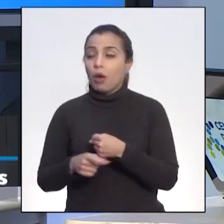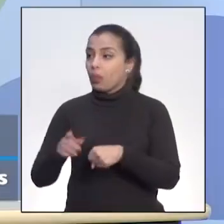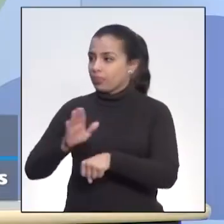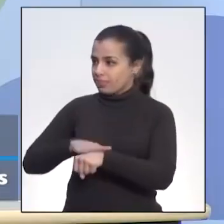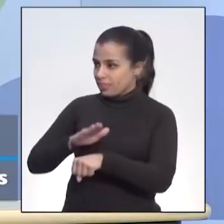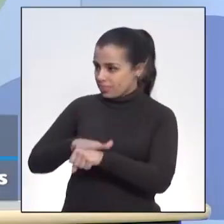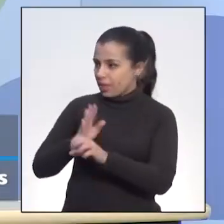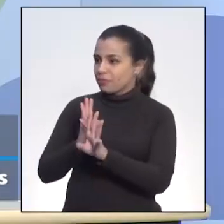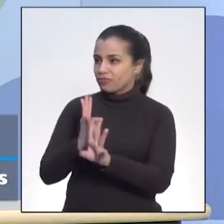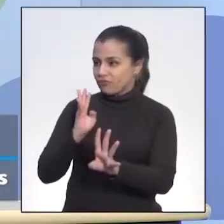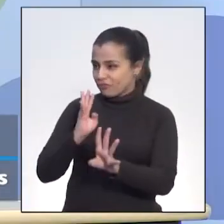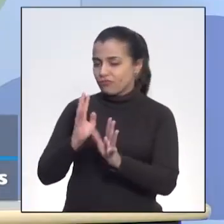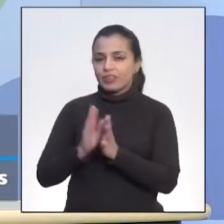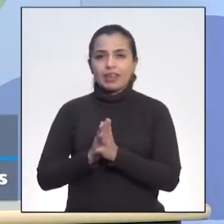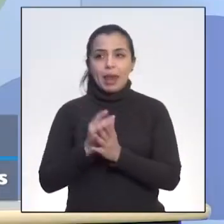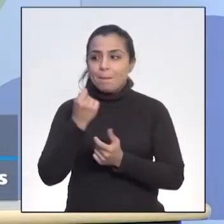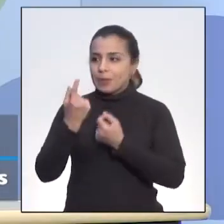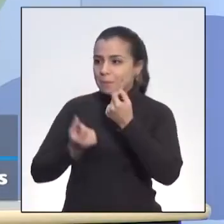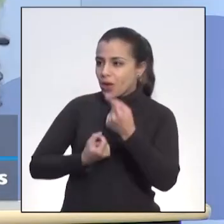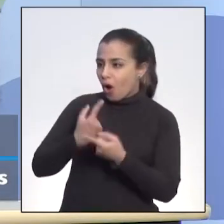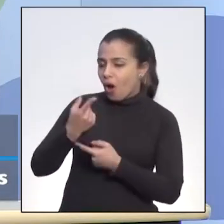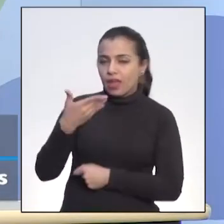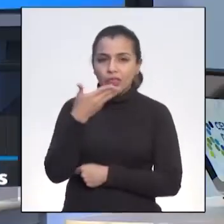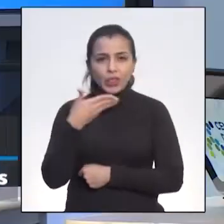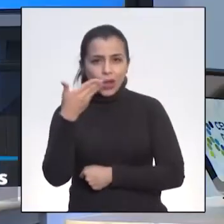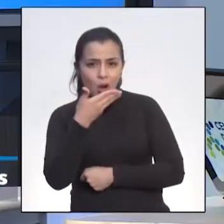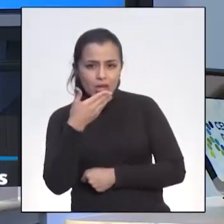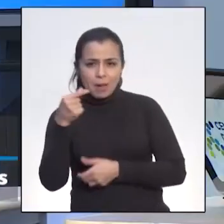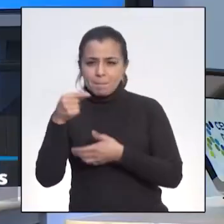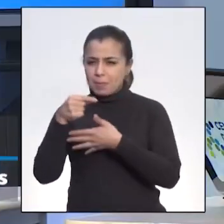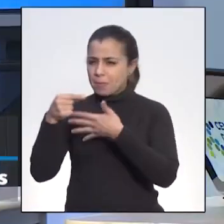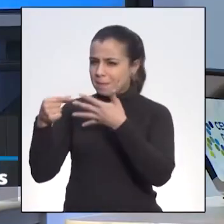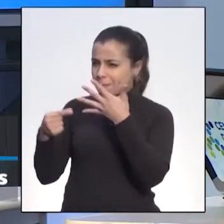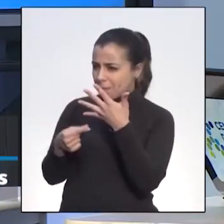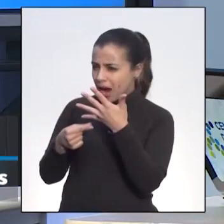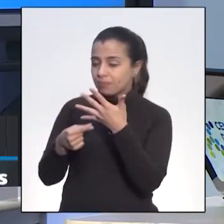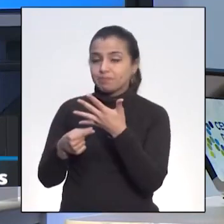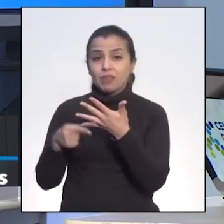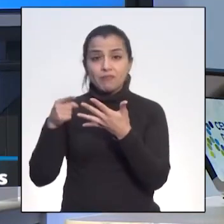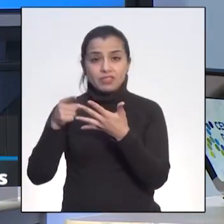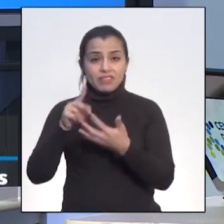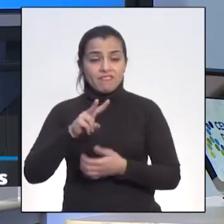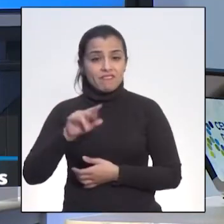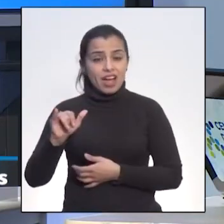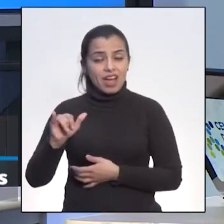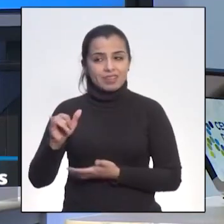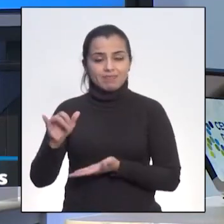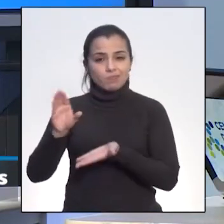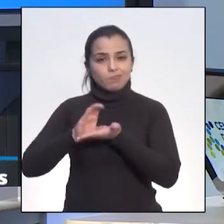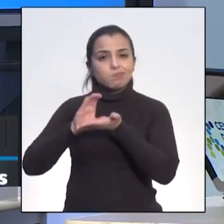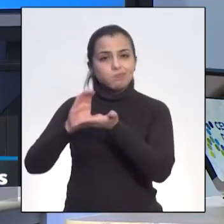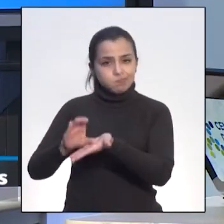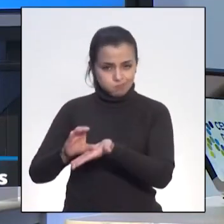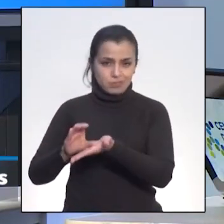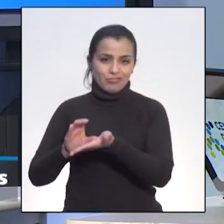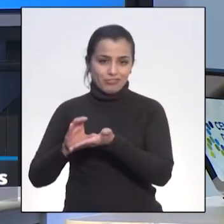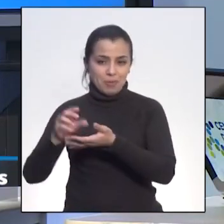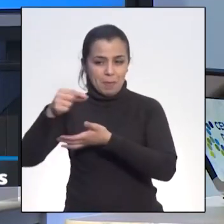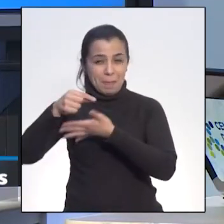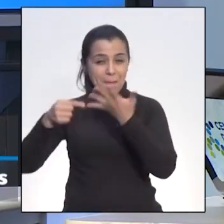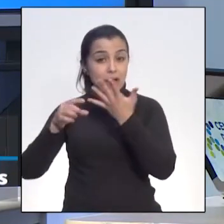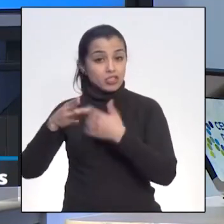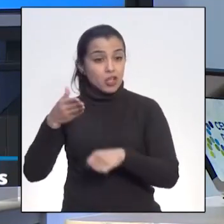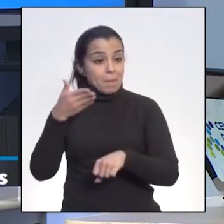Tempo de fila, pipoca, doce, tudo isso. Você vai investir muito tempo e algum dinheiro nesse entretenimento. Você